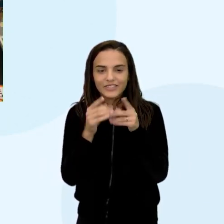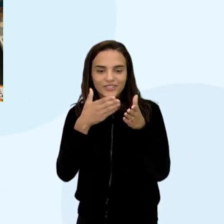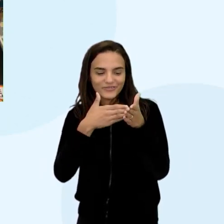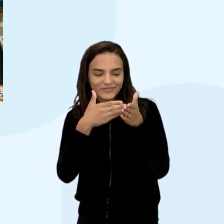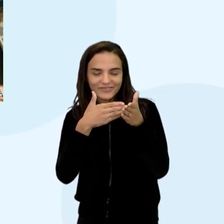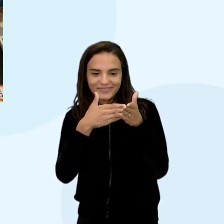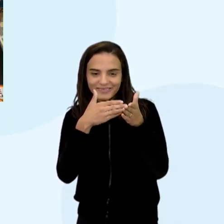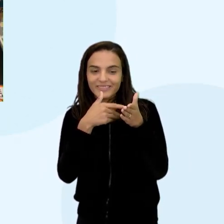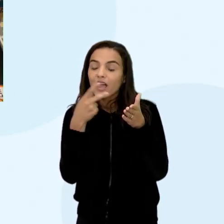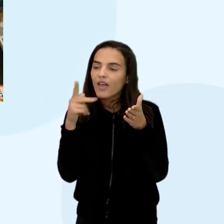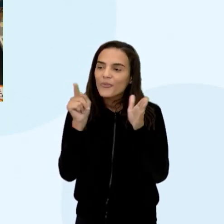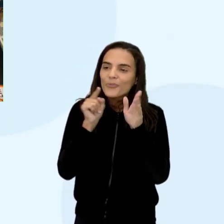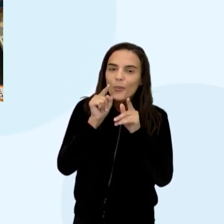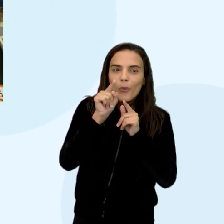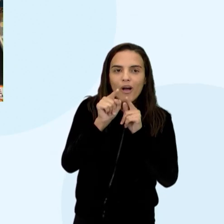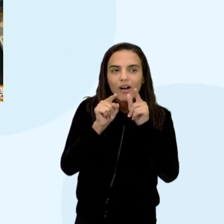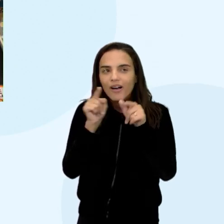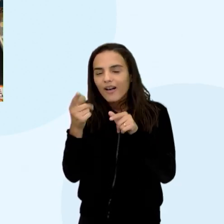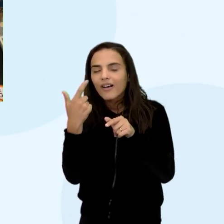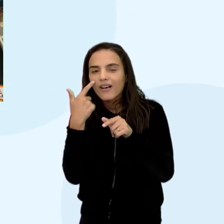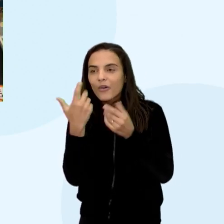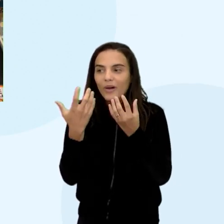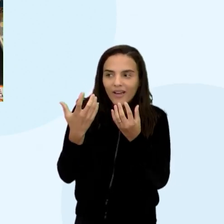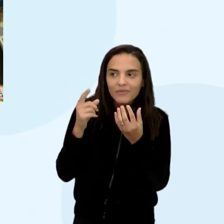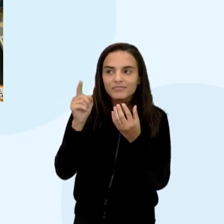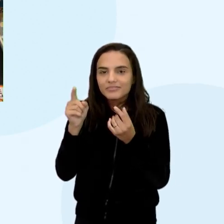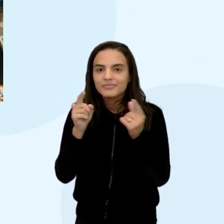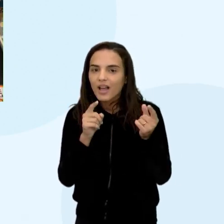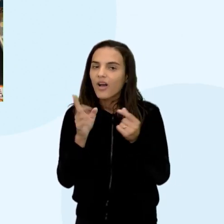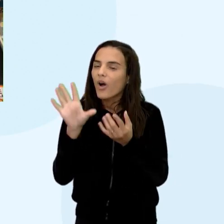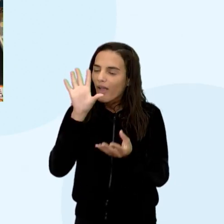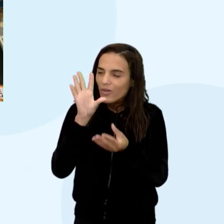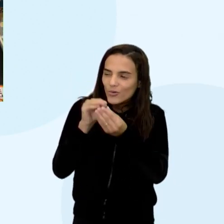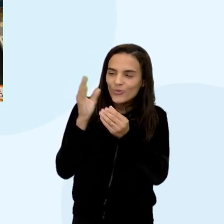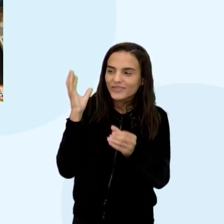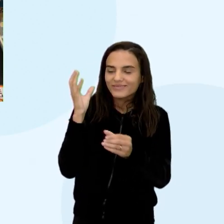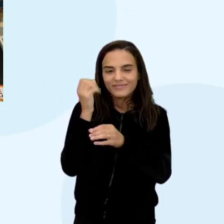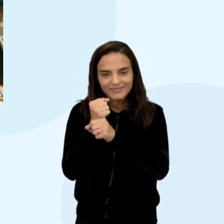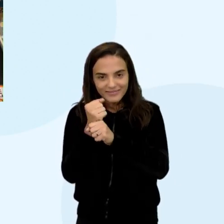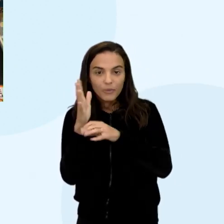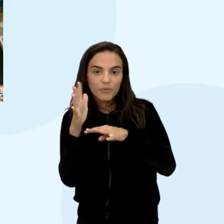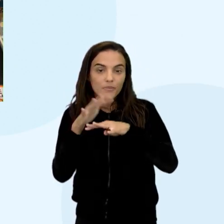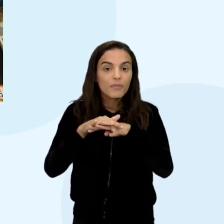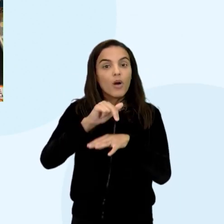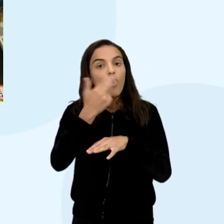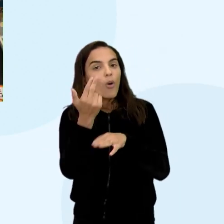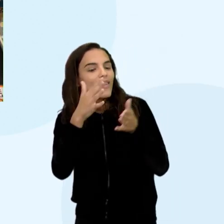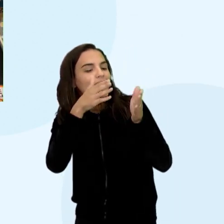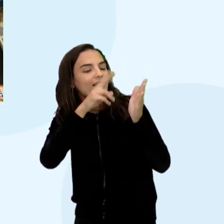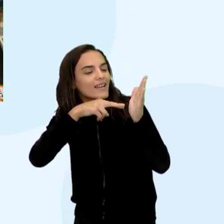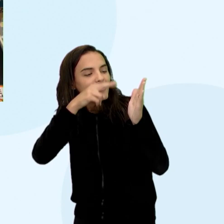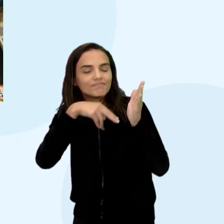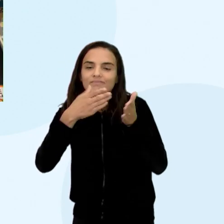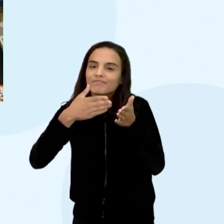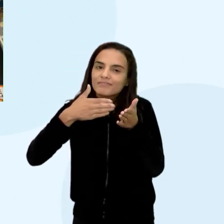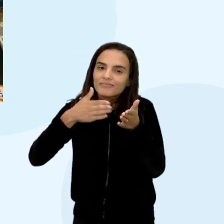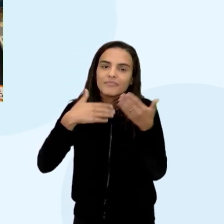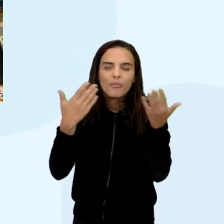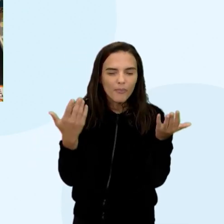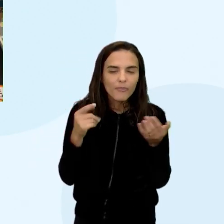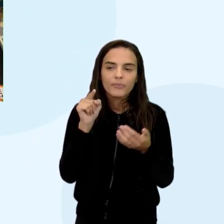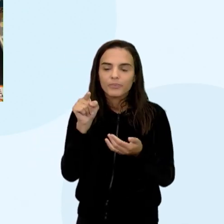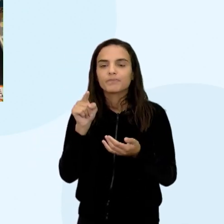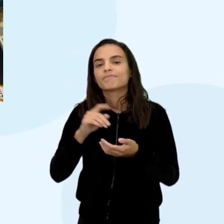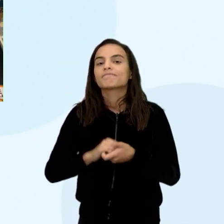caderno, e ele mostrando, né, olha, nós vamos fazer continha, ou nós vamos ler uma revista, e tudo, né? Então, quer dizer,